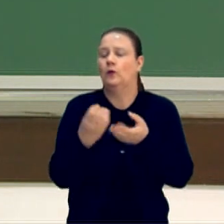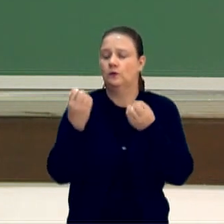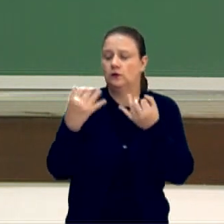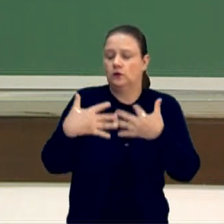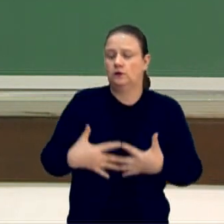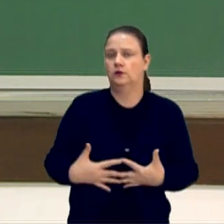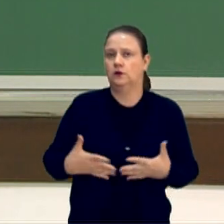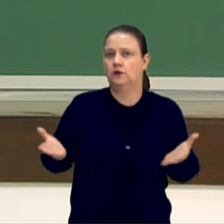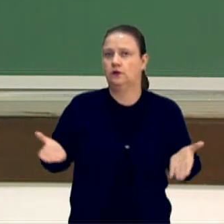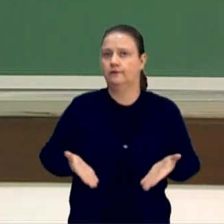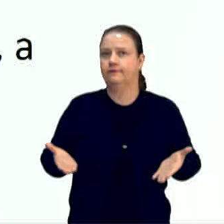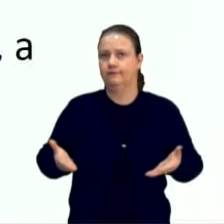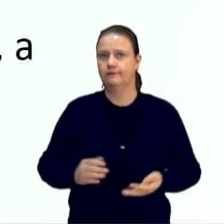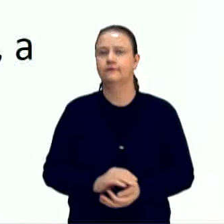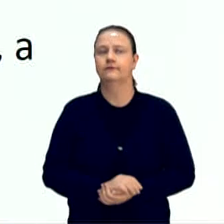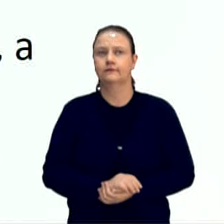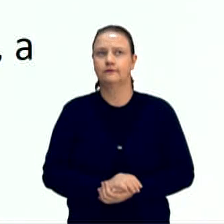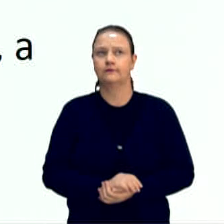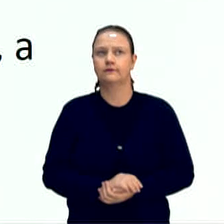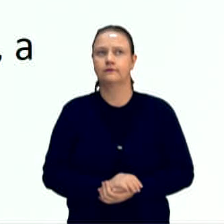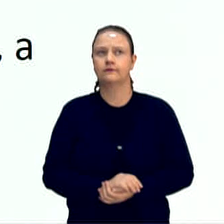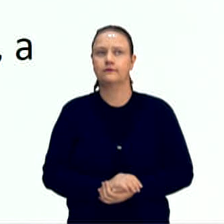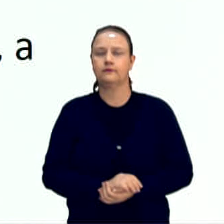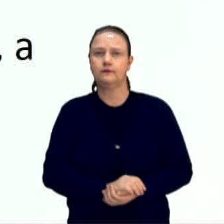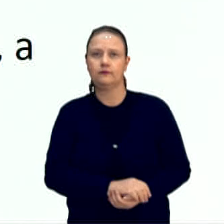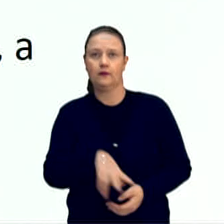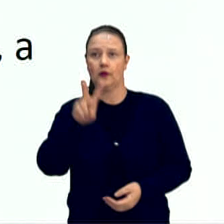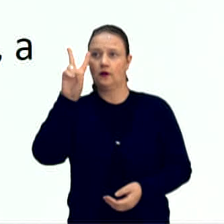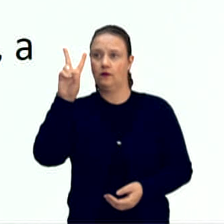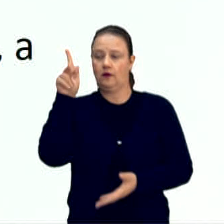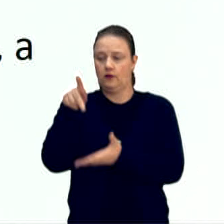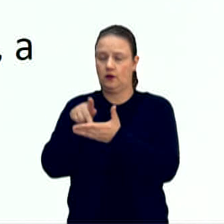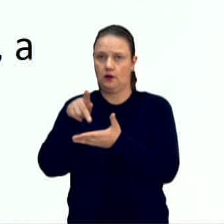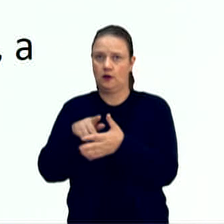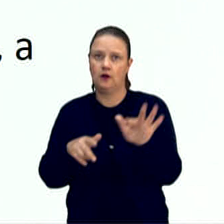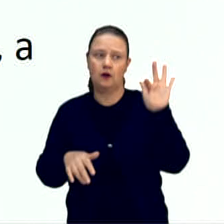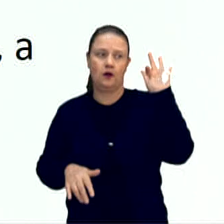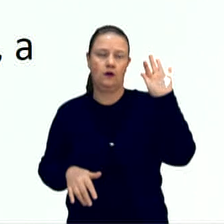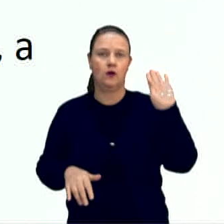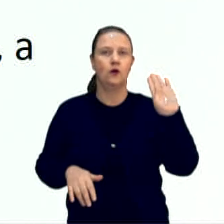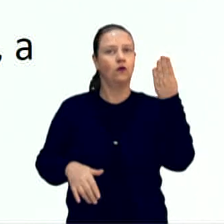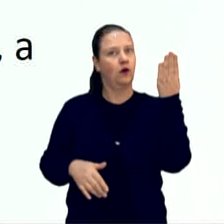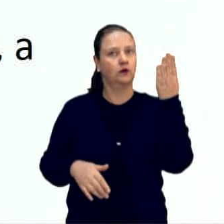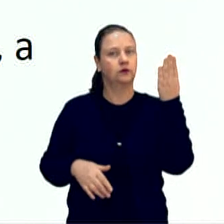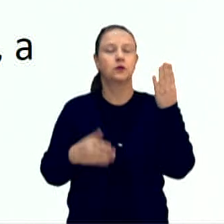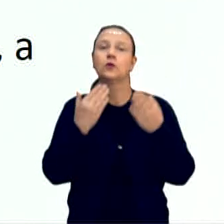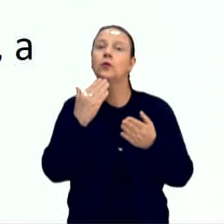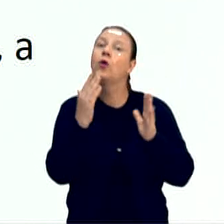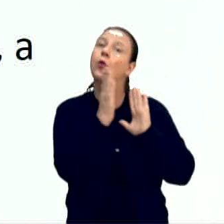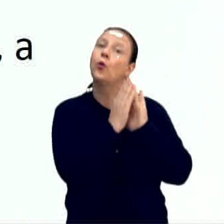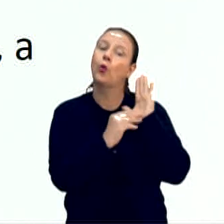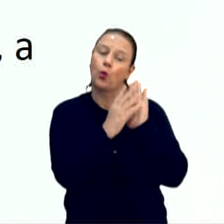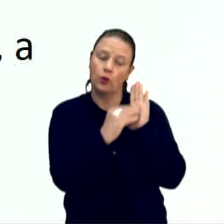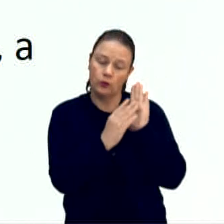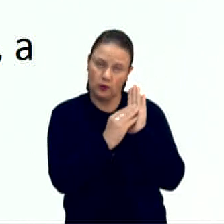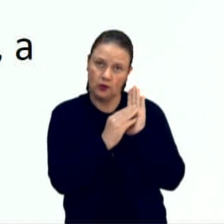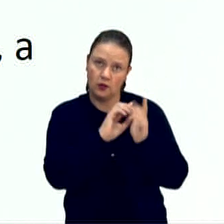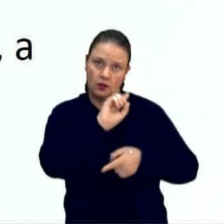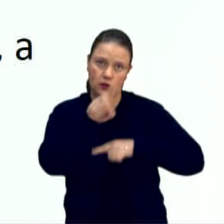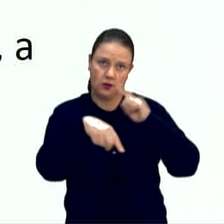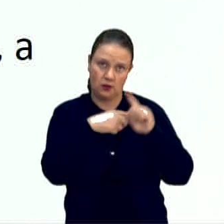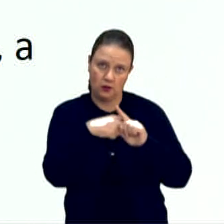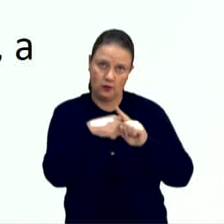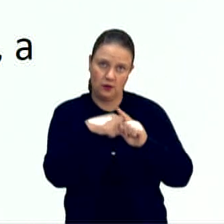falar. Olha aí, marque V para verdadeiro e F para falso. Eu peço que vocês copiem e respondam essa atividade. Vou ler enquanto você